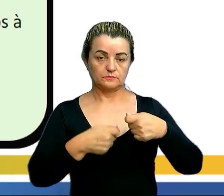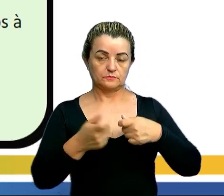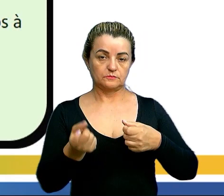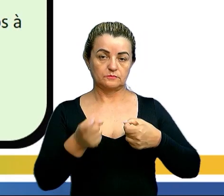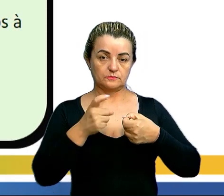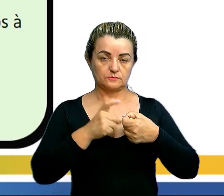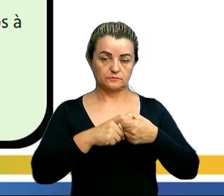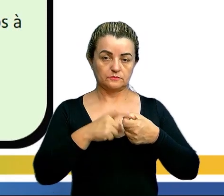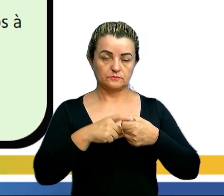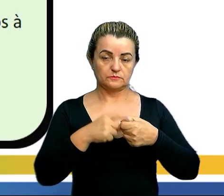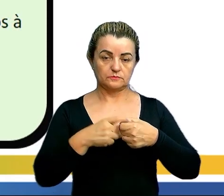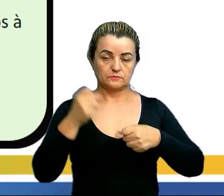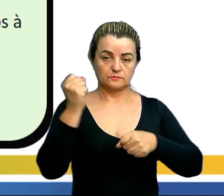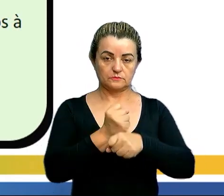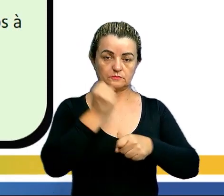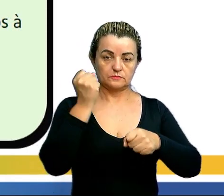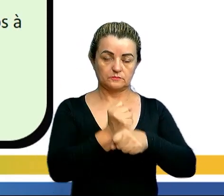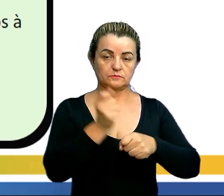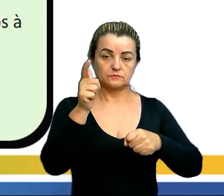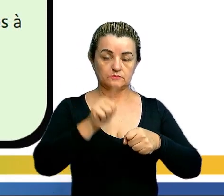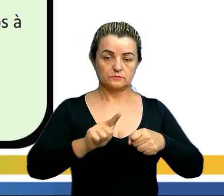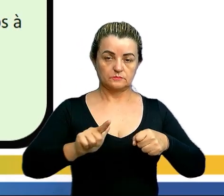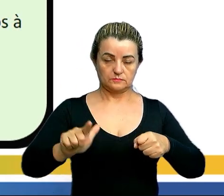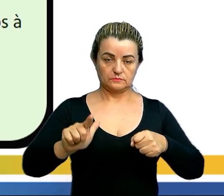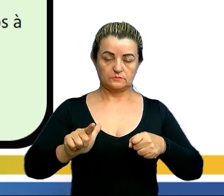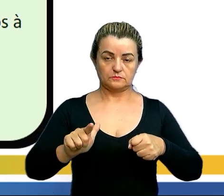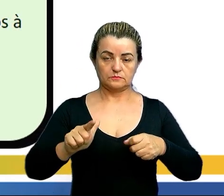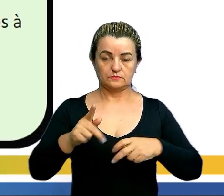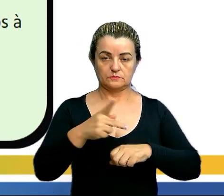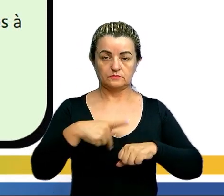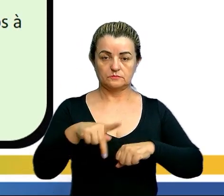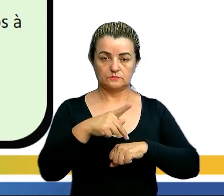para a reconstrução dos países, principalmente europeus, é claro, né,